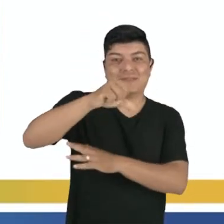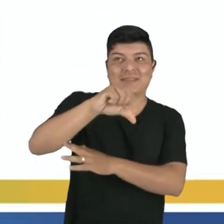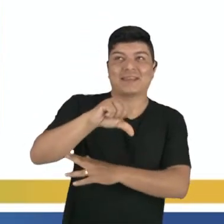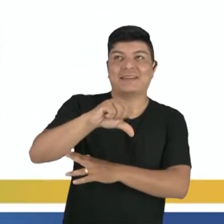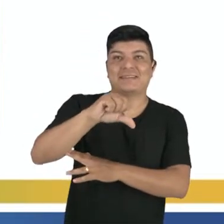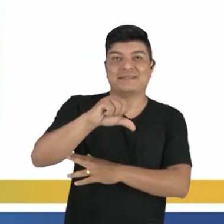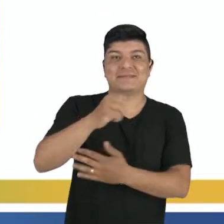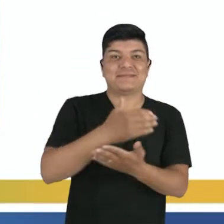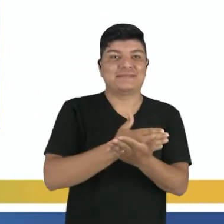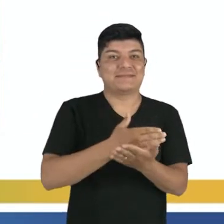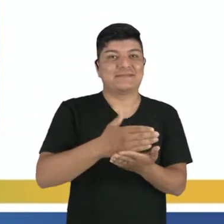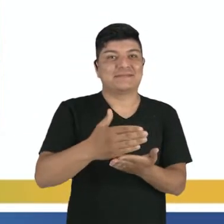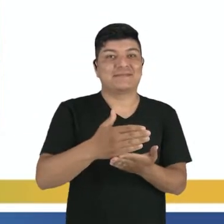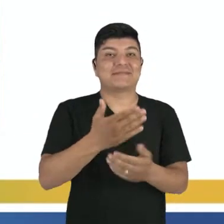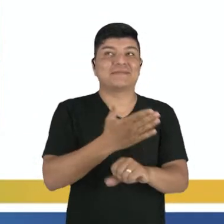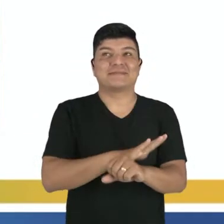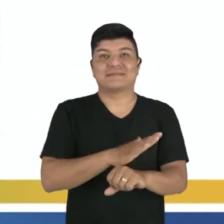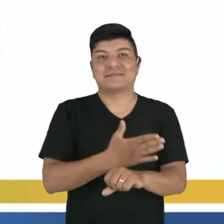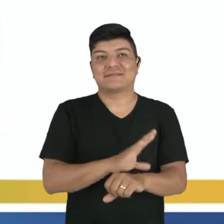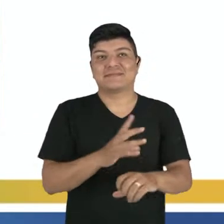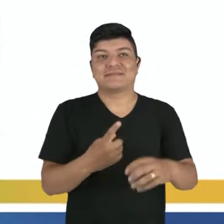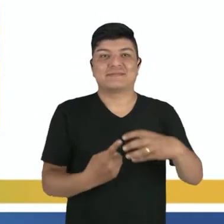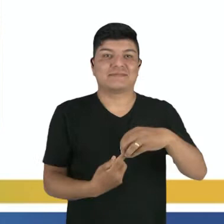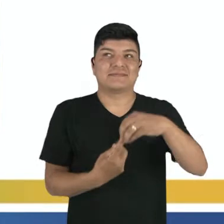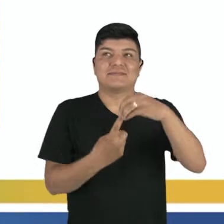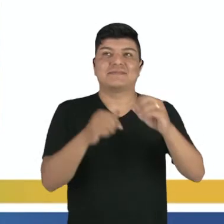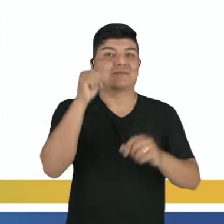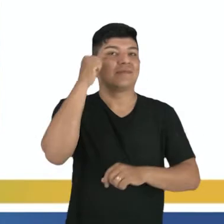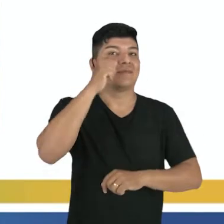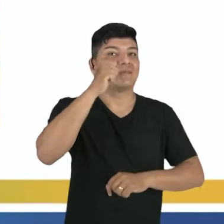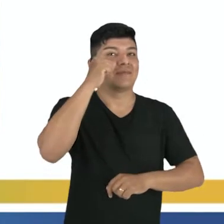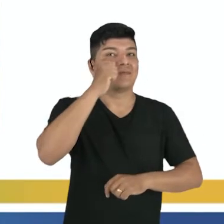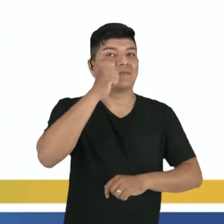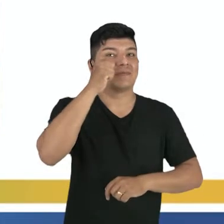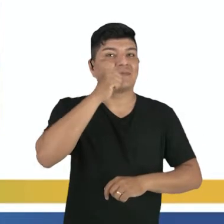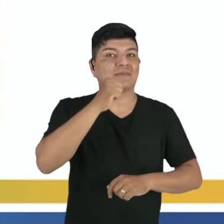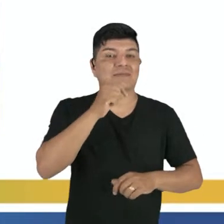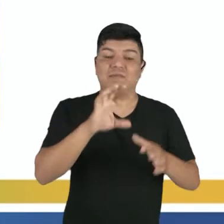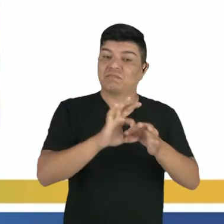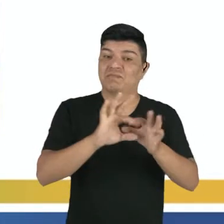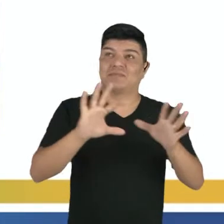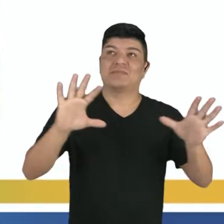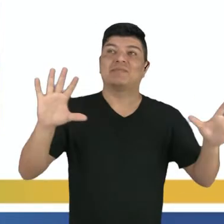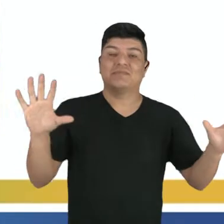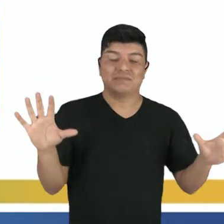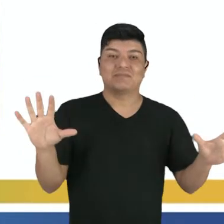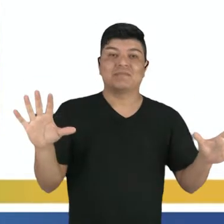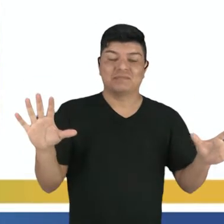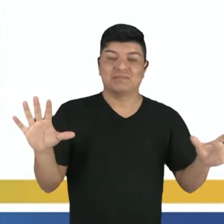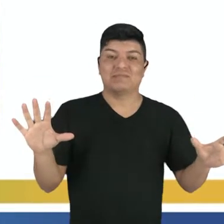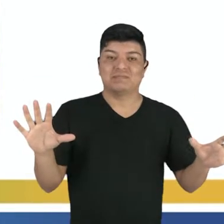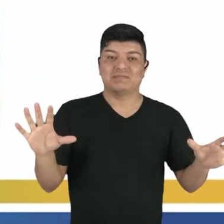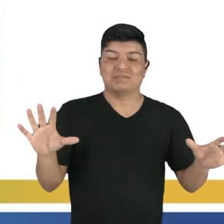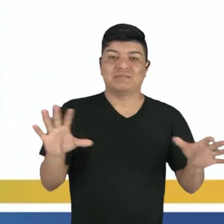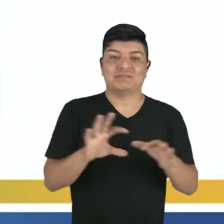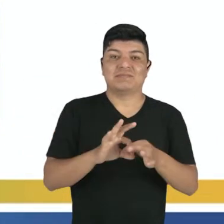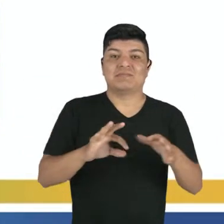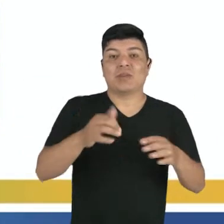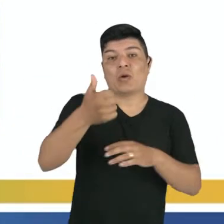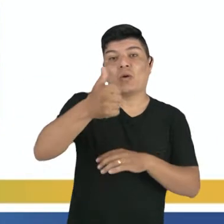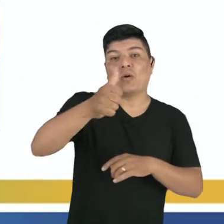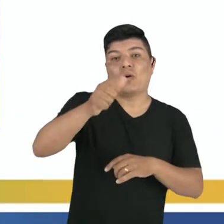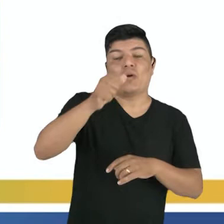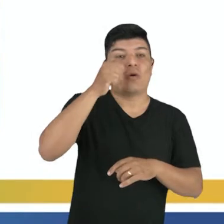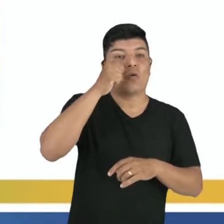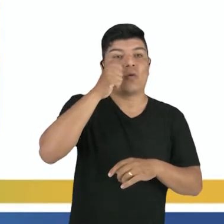ele inicialmente era praticada exclusivamente por mulheres e era ao ar livre tá era jogado em Campos com 11